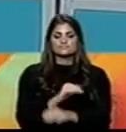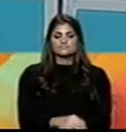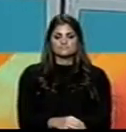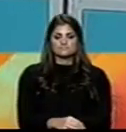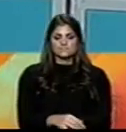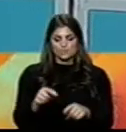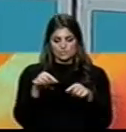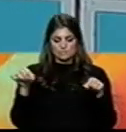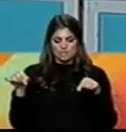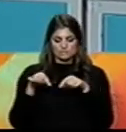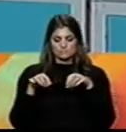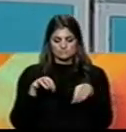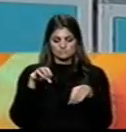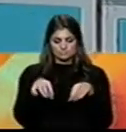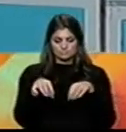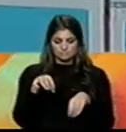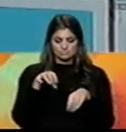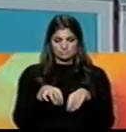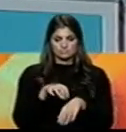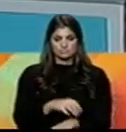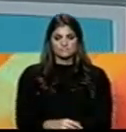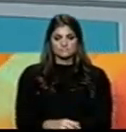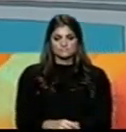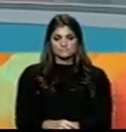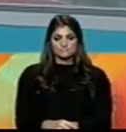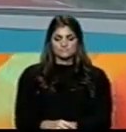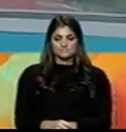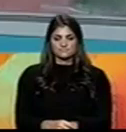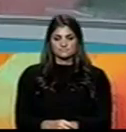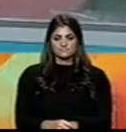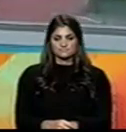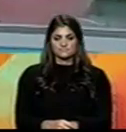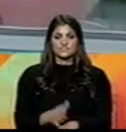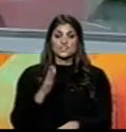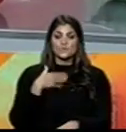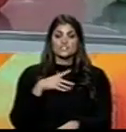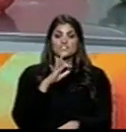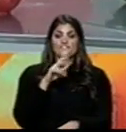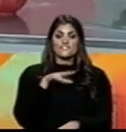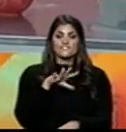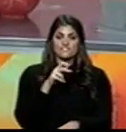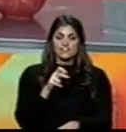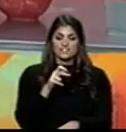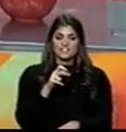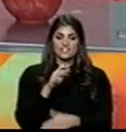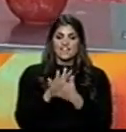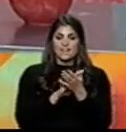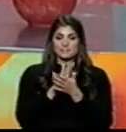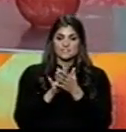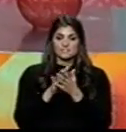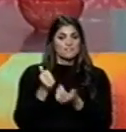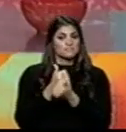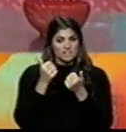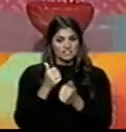daqui um coraçãozinho. Faz tu. Olha, pega. Vamos lá. Não queres pôr farinha nas mãos para pois não colar? Pois é, capaz de ser melhor. Eu também acho que